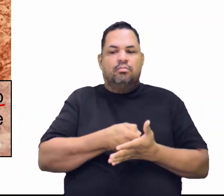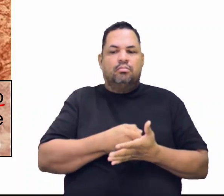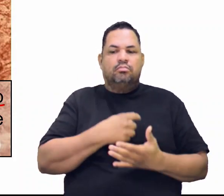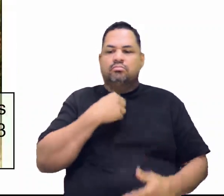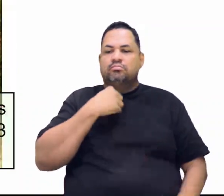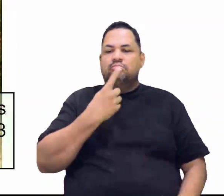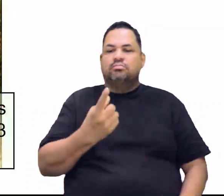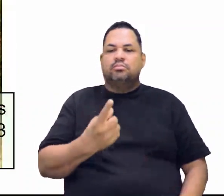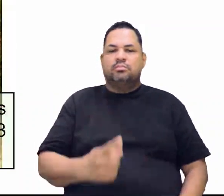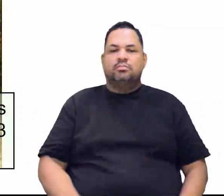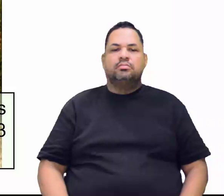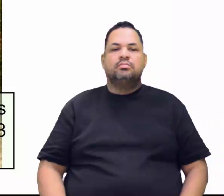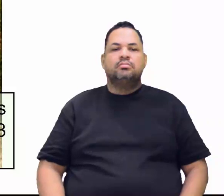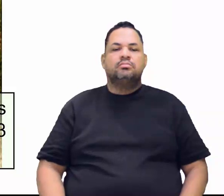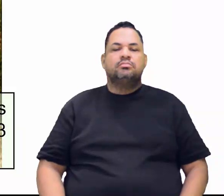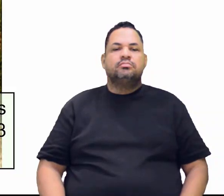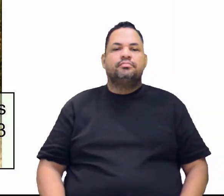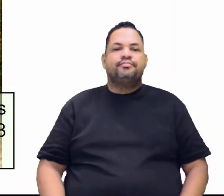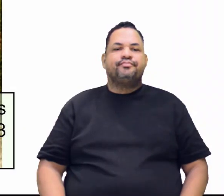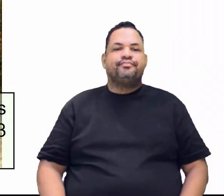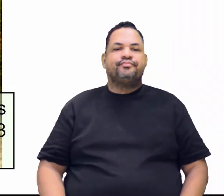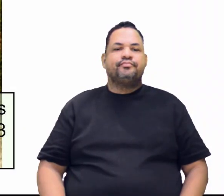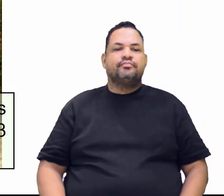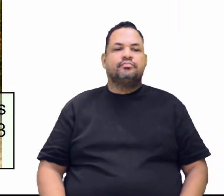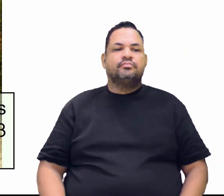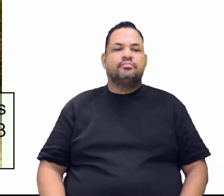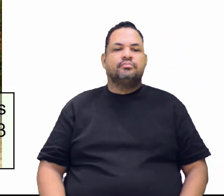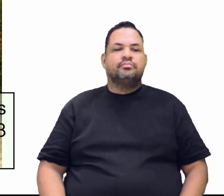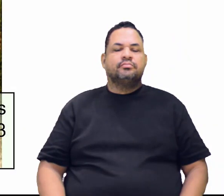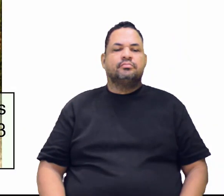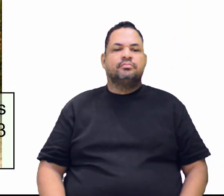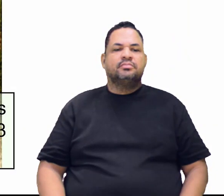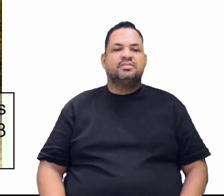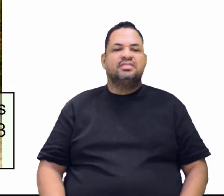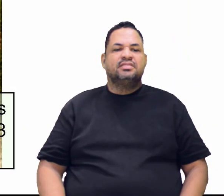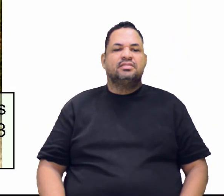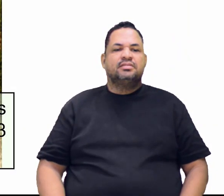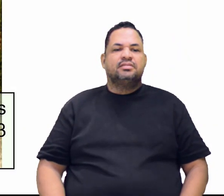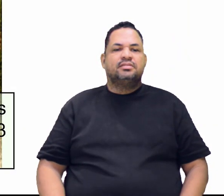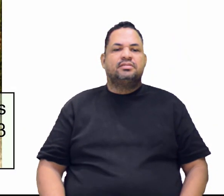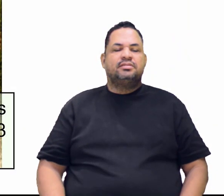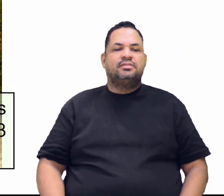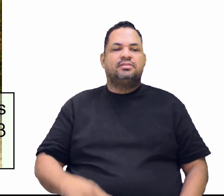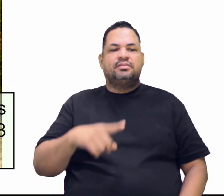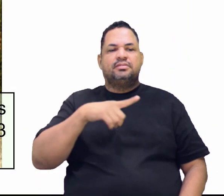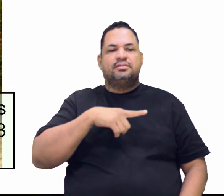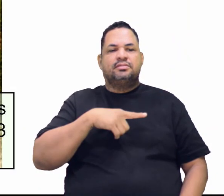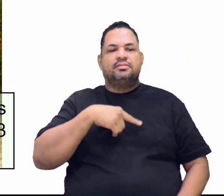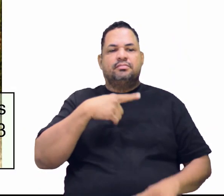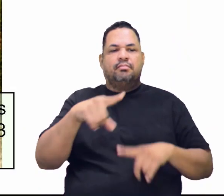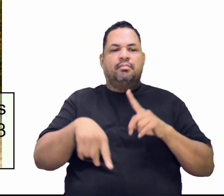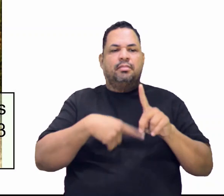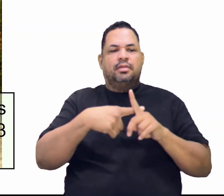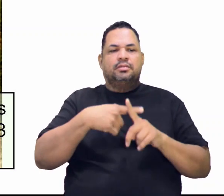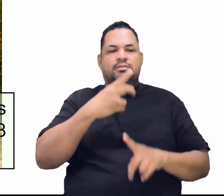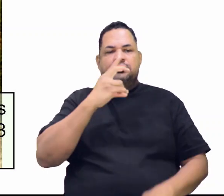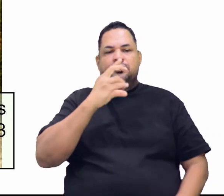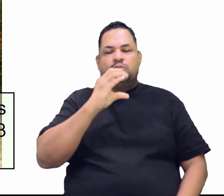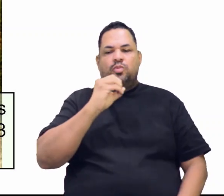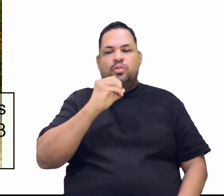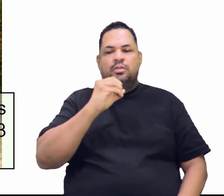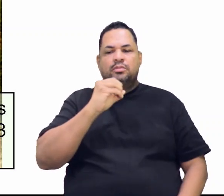Não tinha como, né? Aí, como eu falei, nós tínhamos para mais de 50